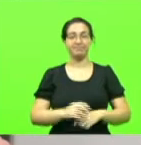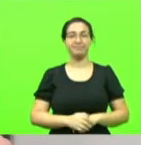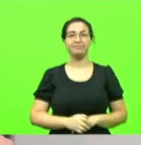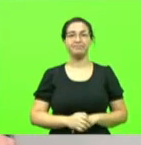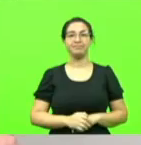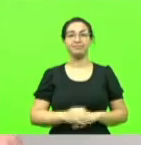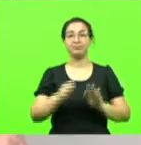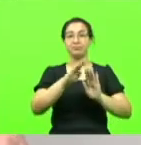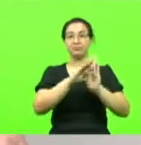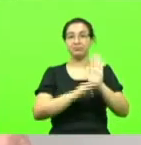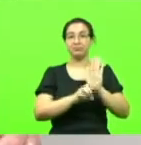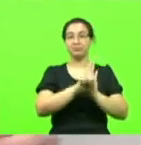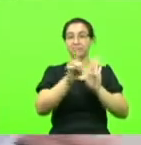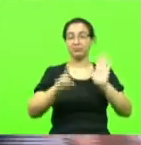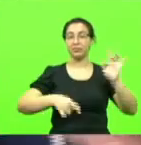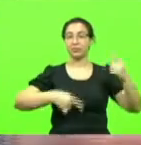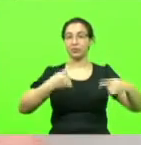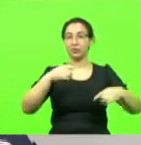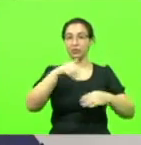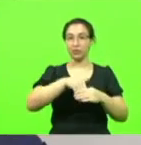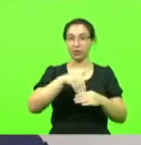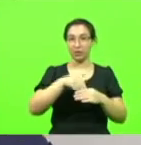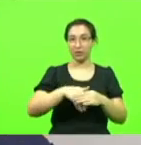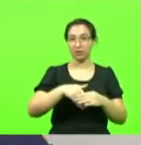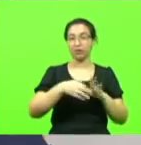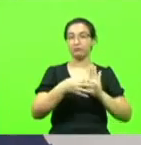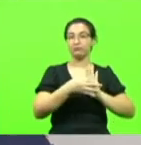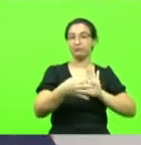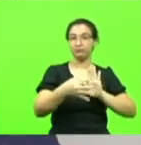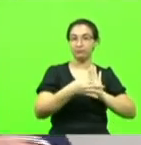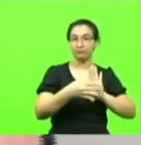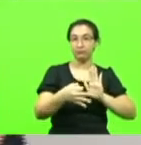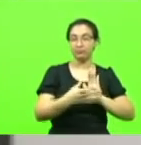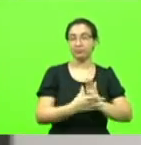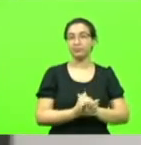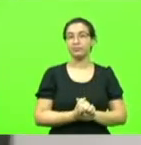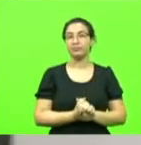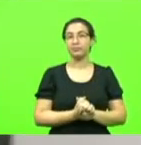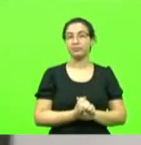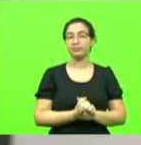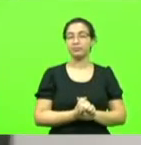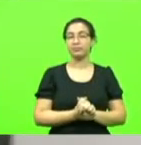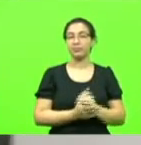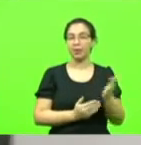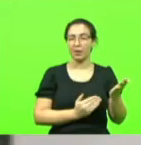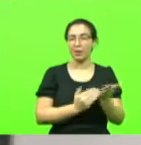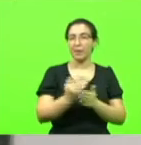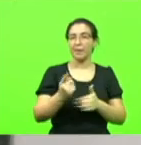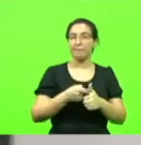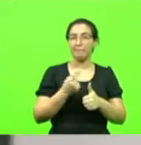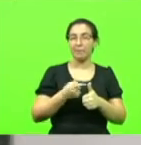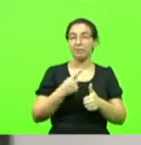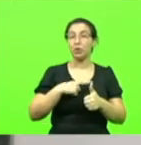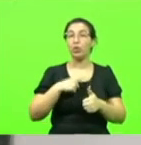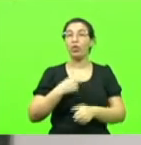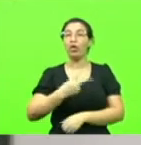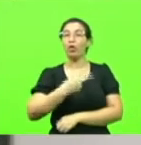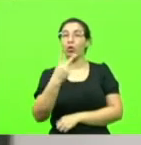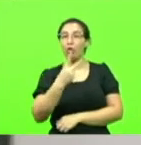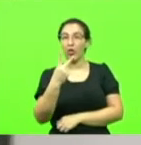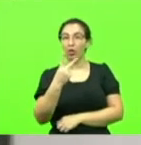a ordem do dia discussão e votação de pareceres inicialmente existem